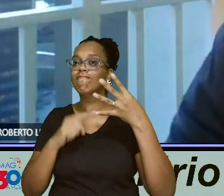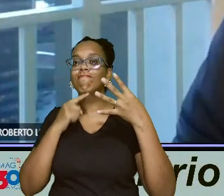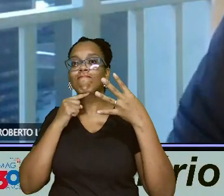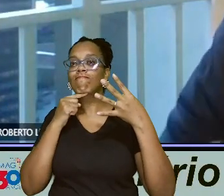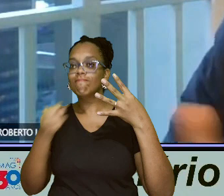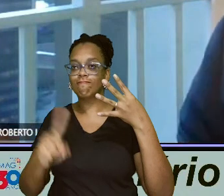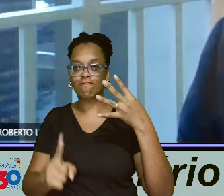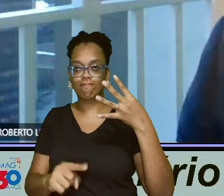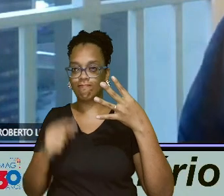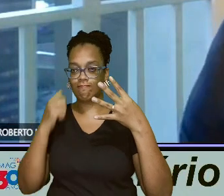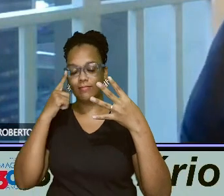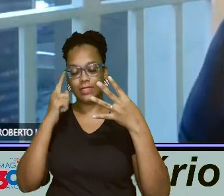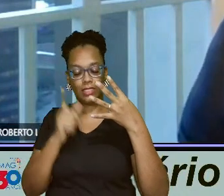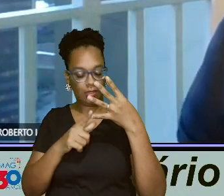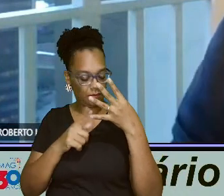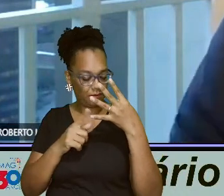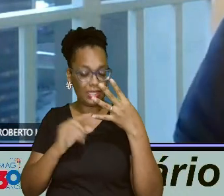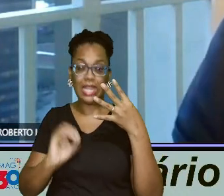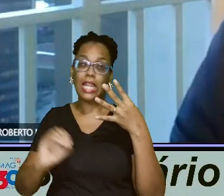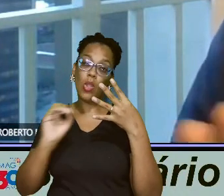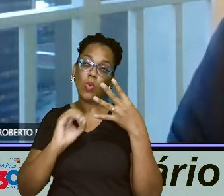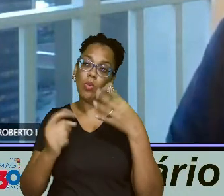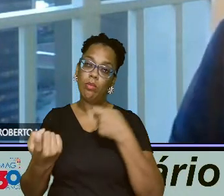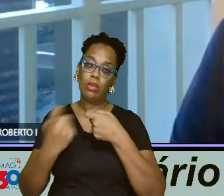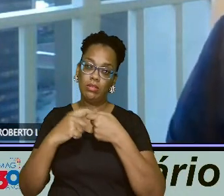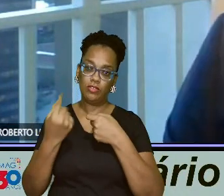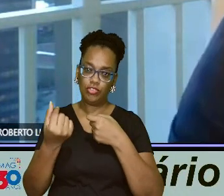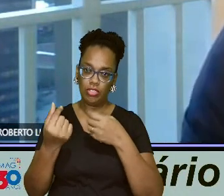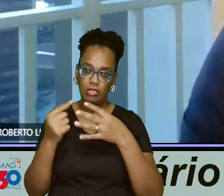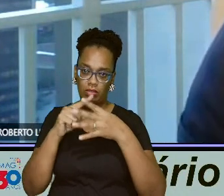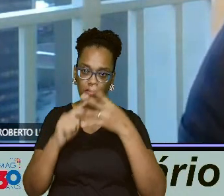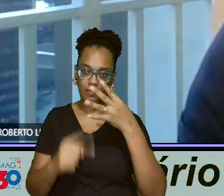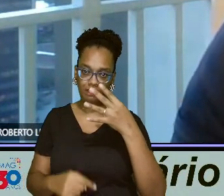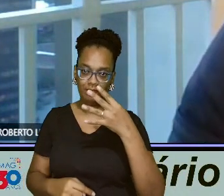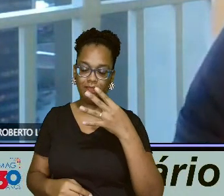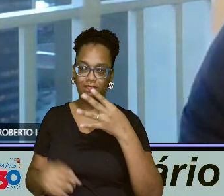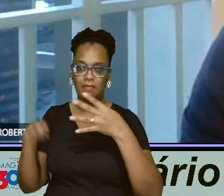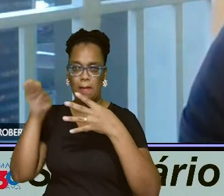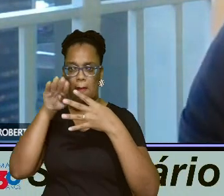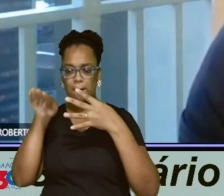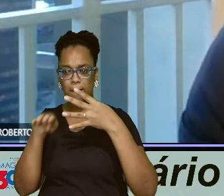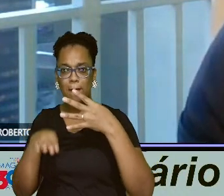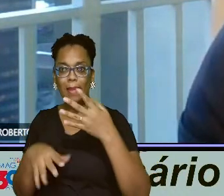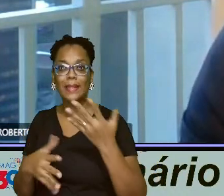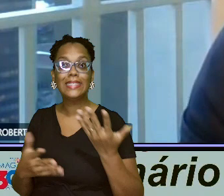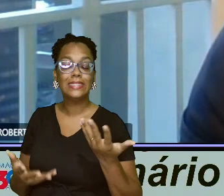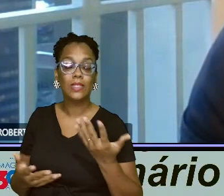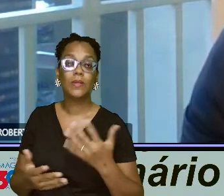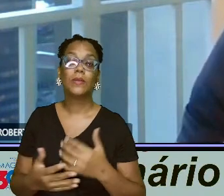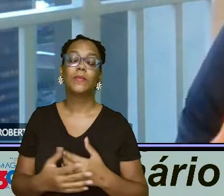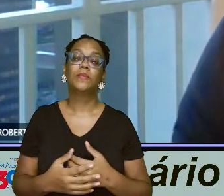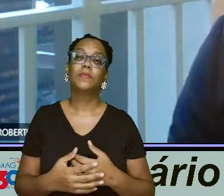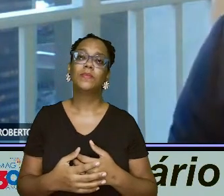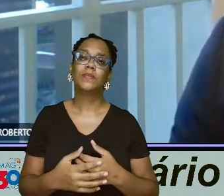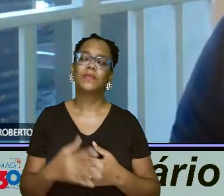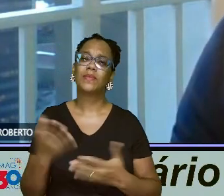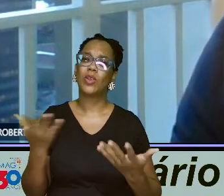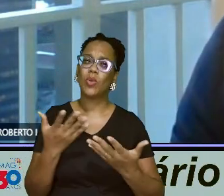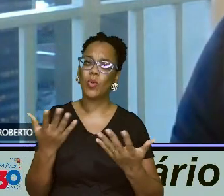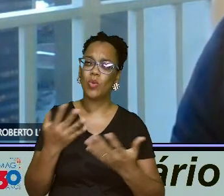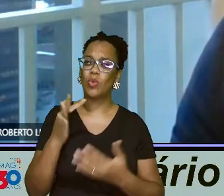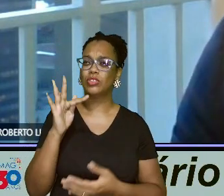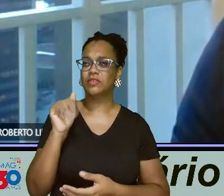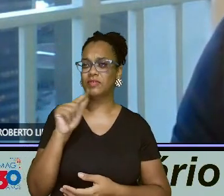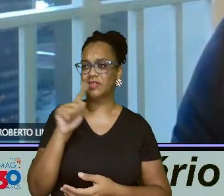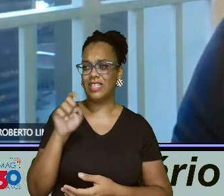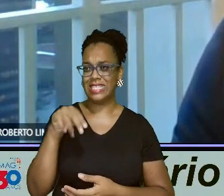e nenhuma ou irrecuperabilidade at all, né? Total. Então, a Fazenda, hoje em dia, ela, desde que